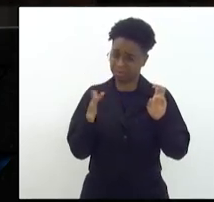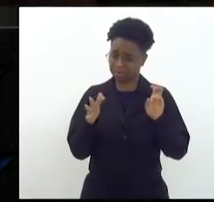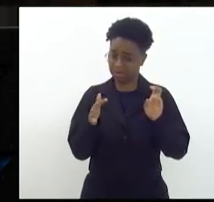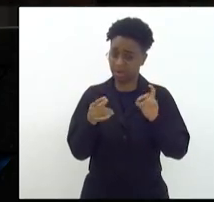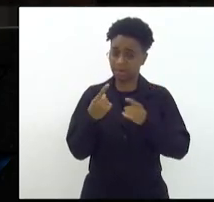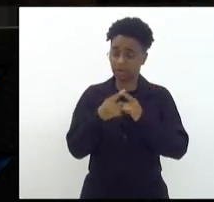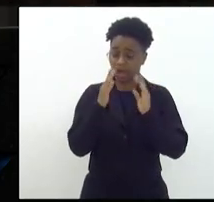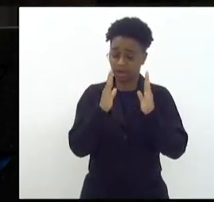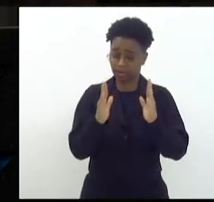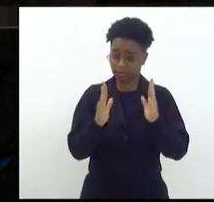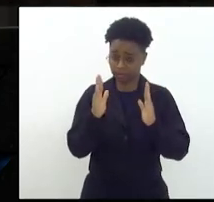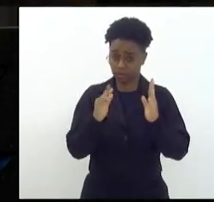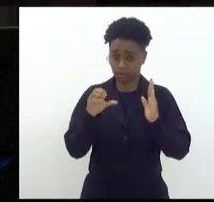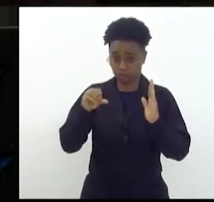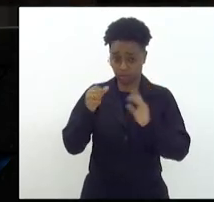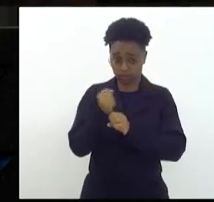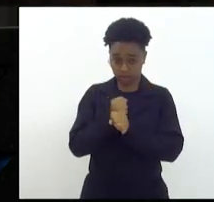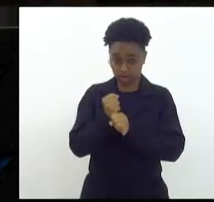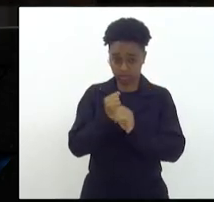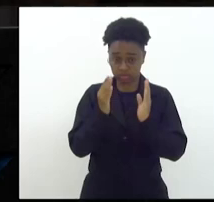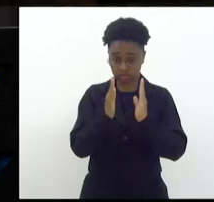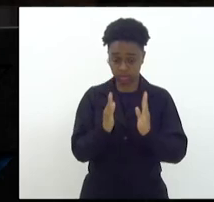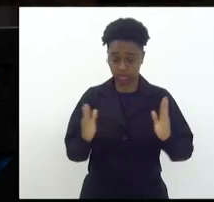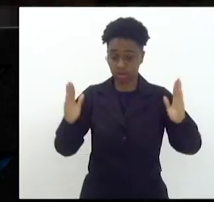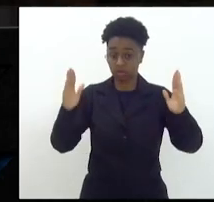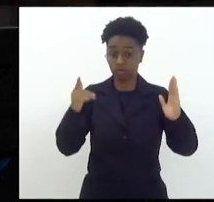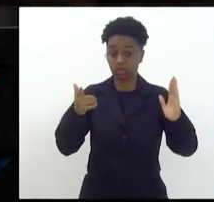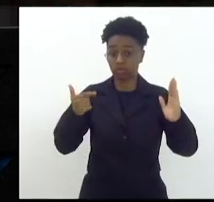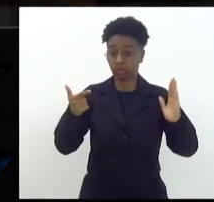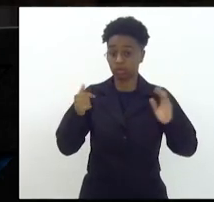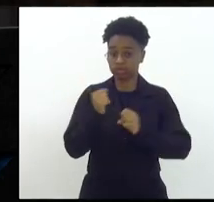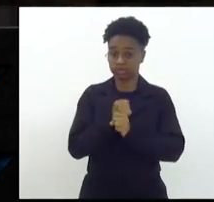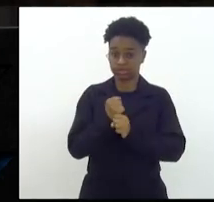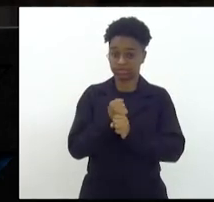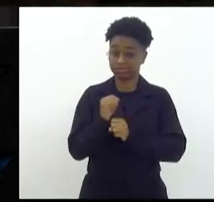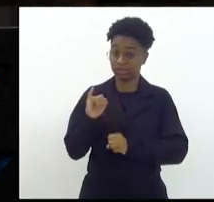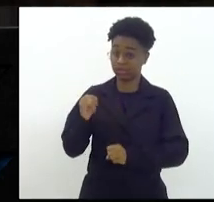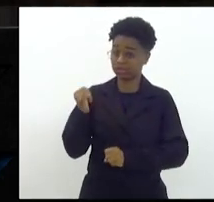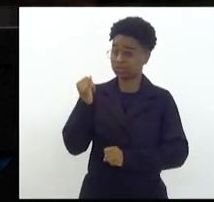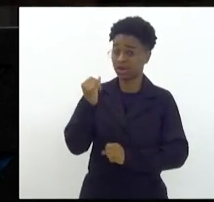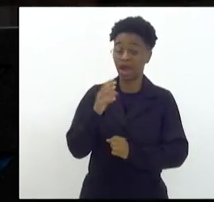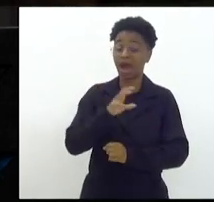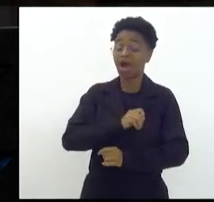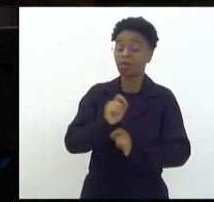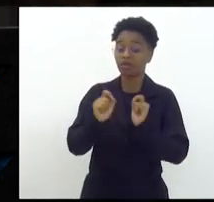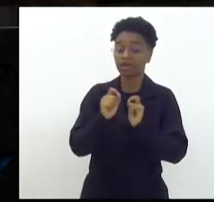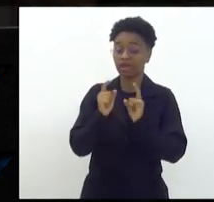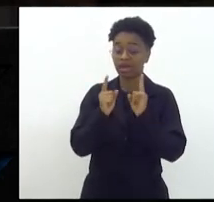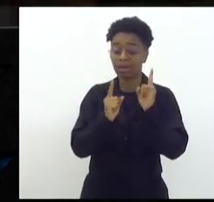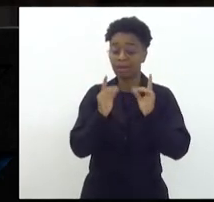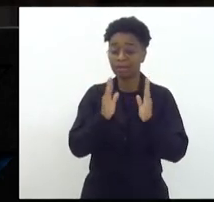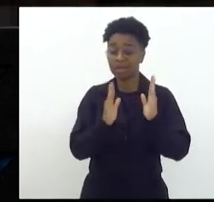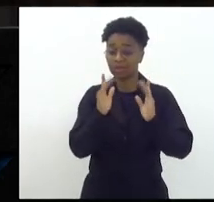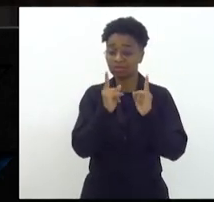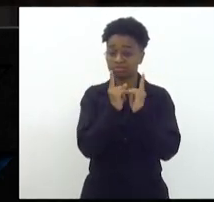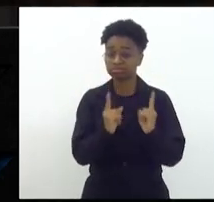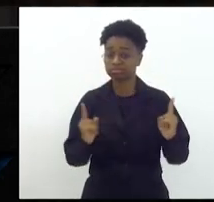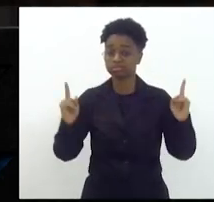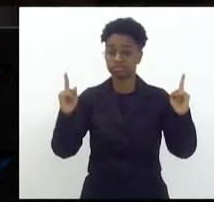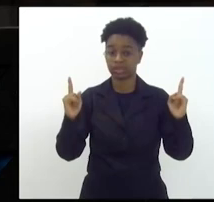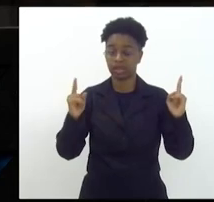para 12 anos tudo que o juro gosta é Prazo Longo Vamos ser